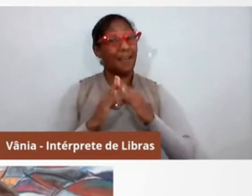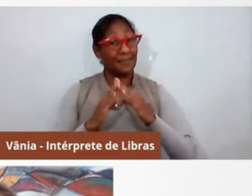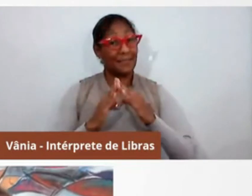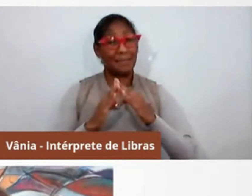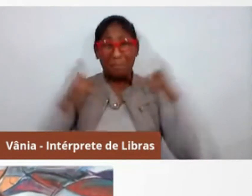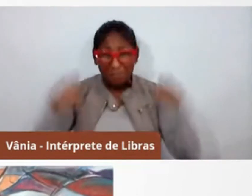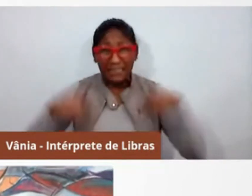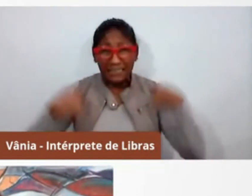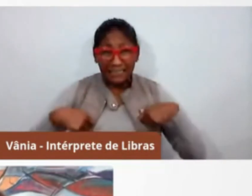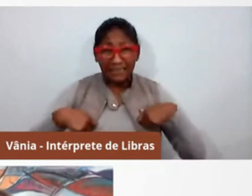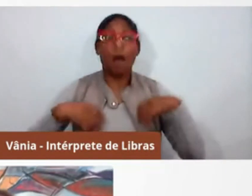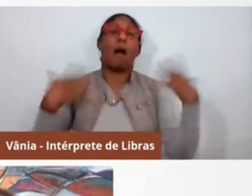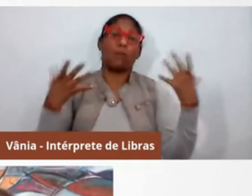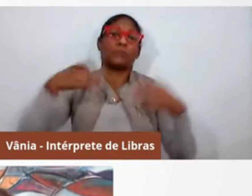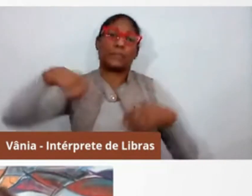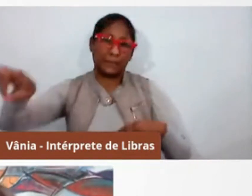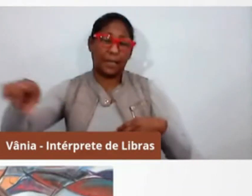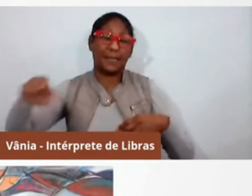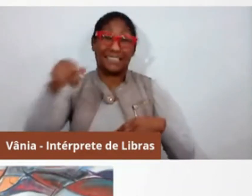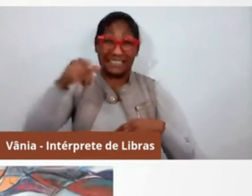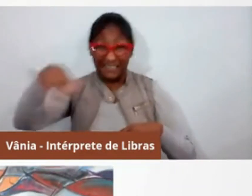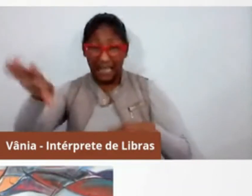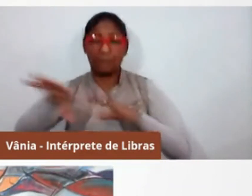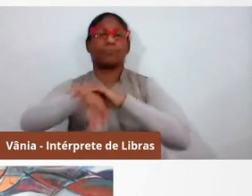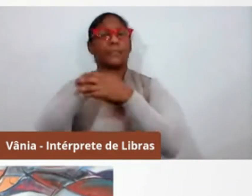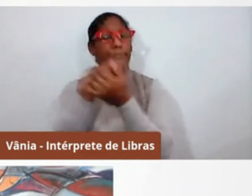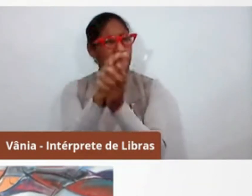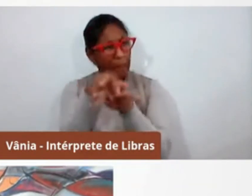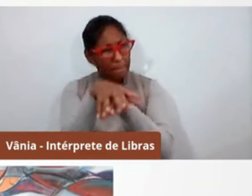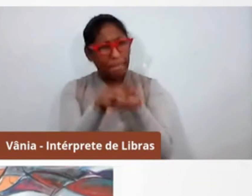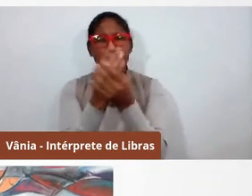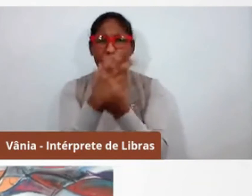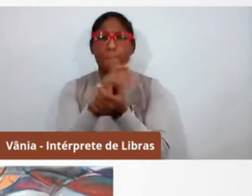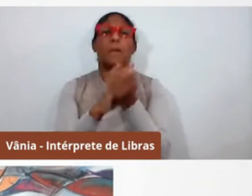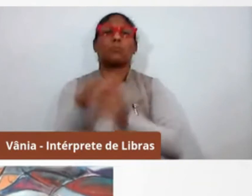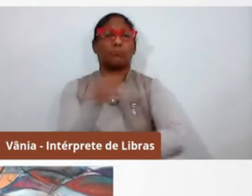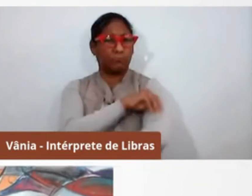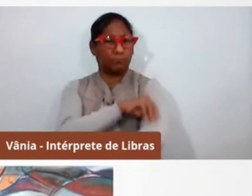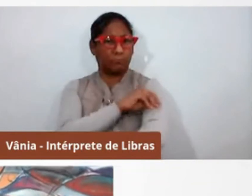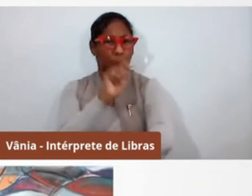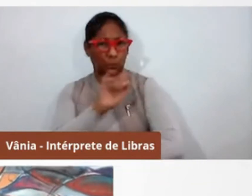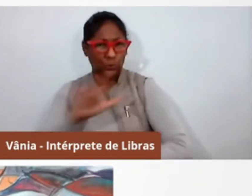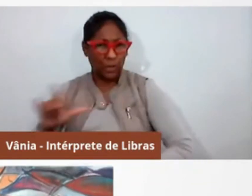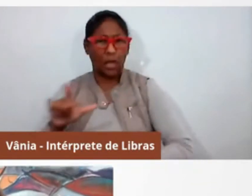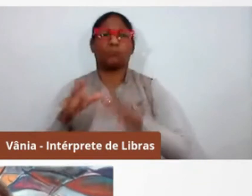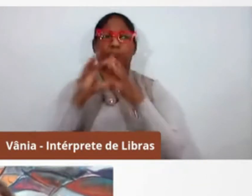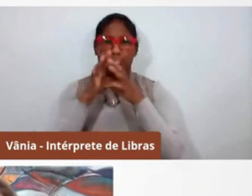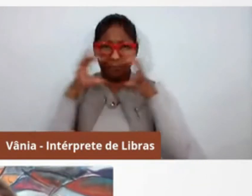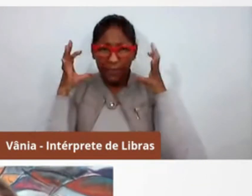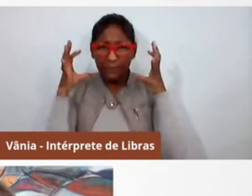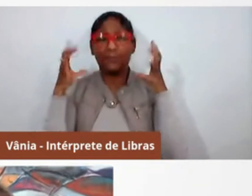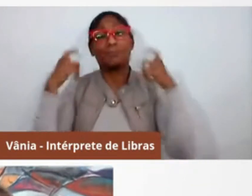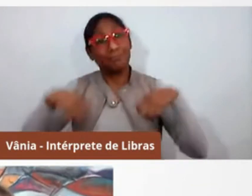precisa sair, né, lavando as mãos, usando álcool gel, mas enfim, todo um processo que tem